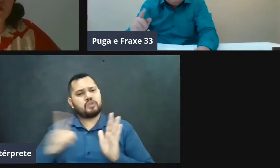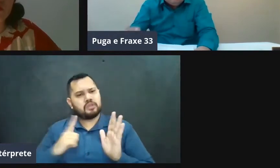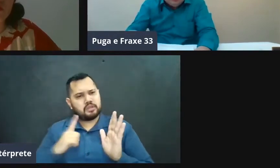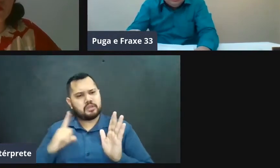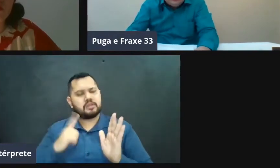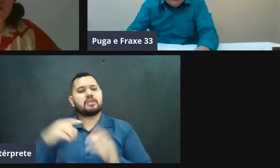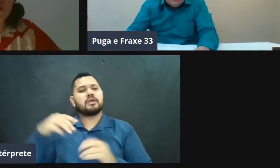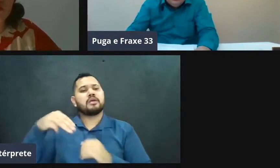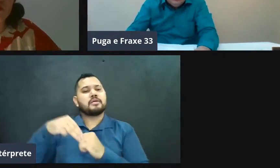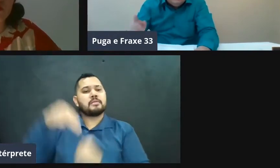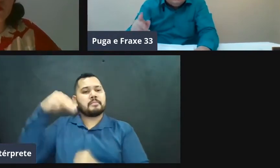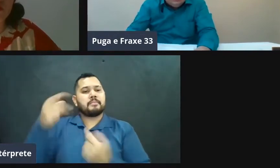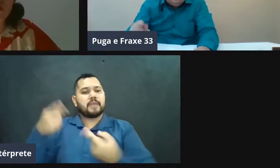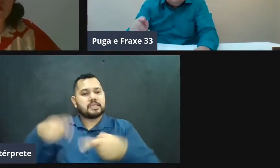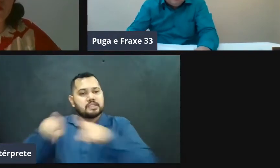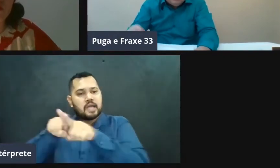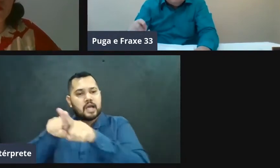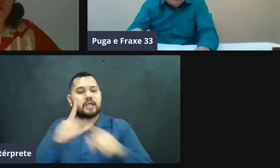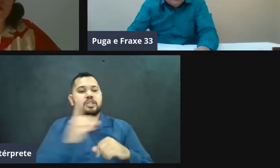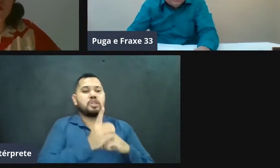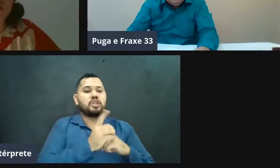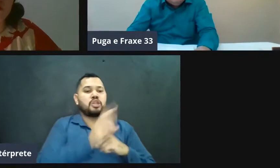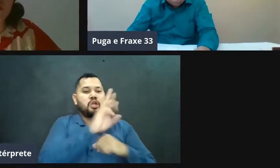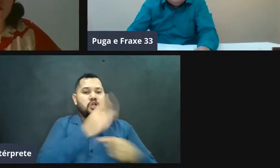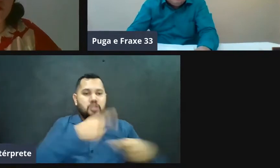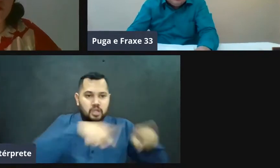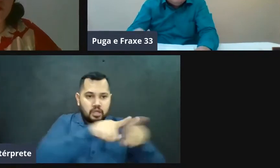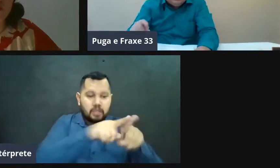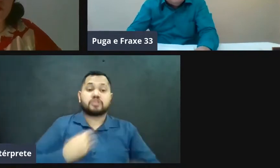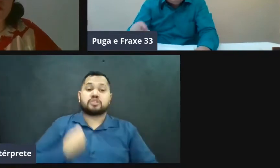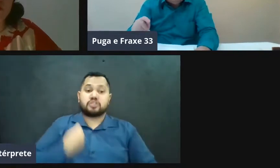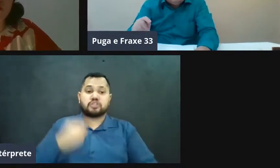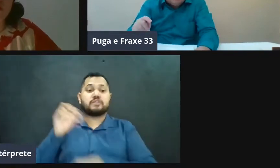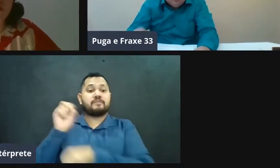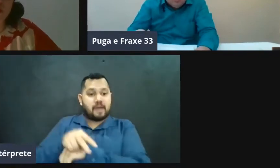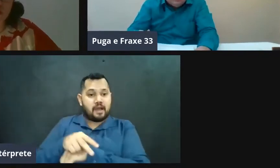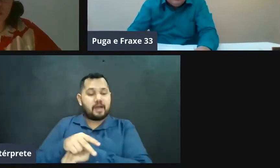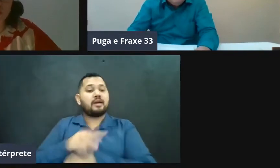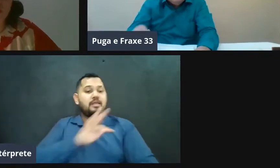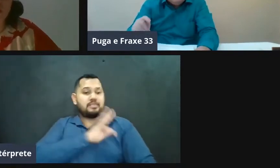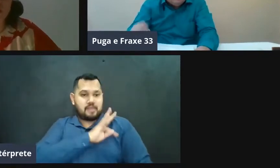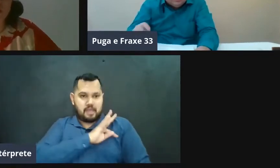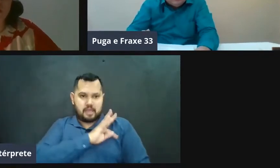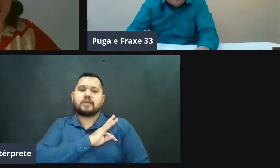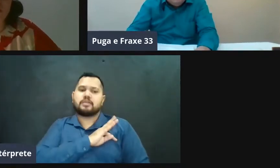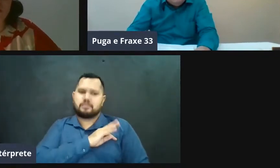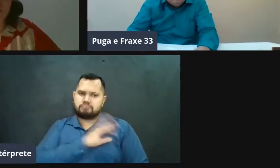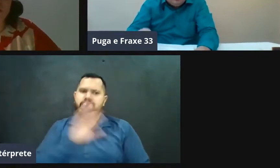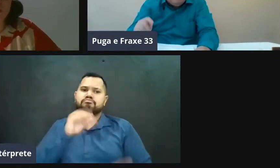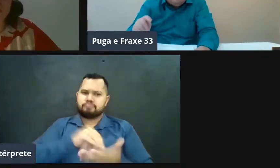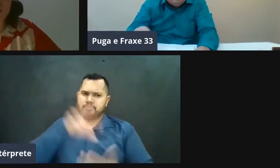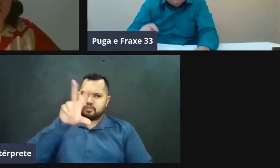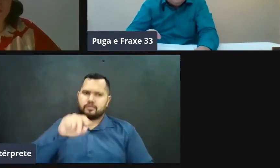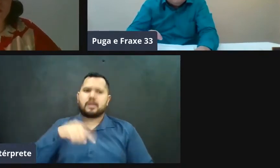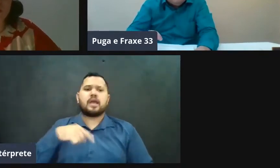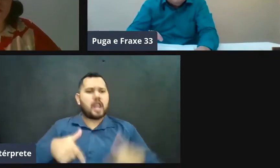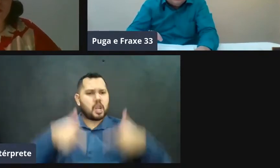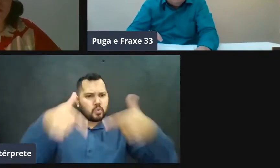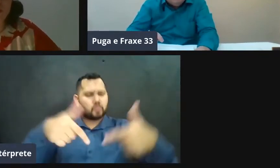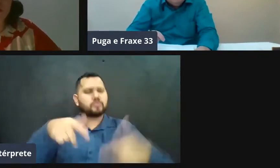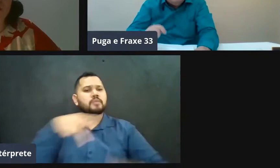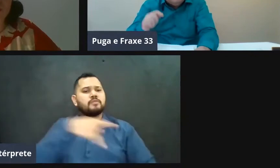Minter quanto do Dinter, existe vaga para tais na universidade. Aliás, essa é uma luta da nossa pró-reitora, a professora